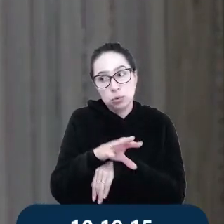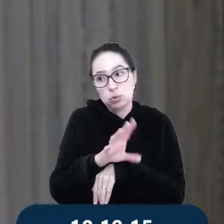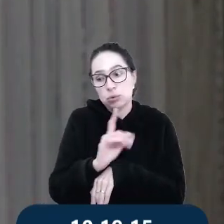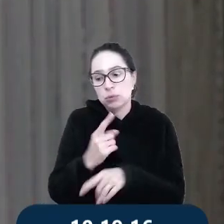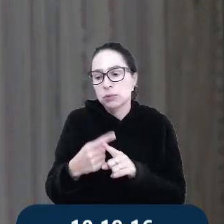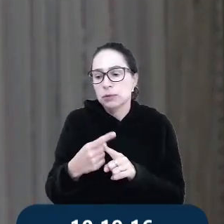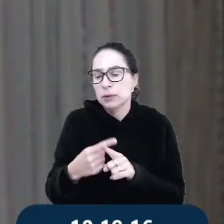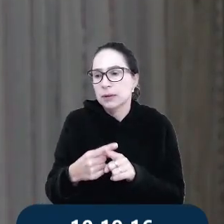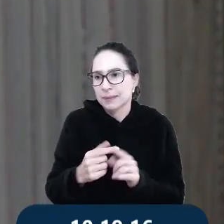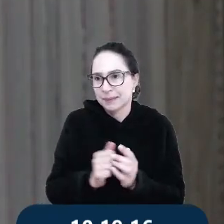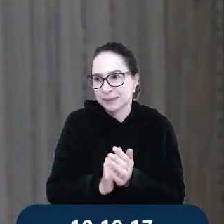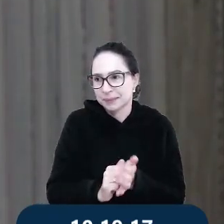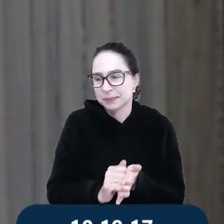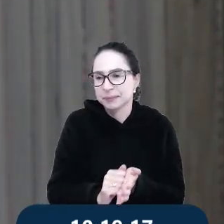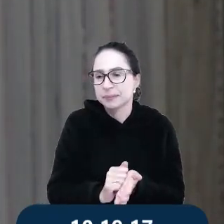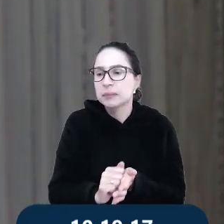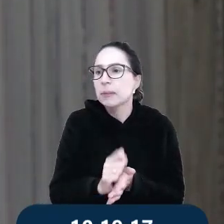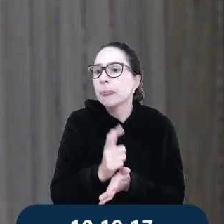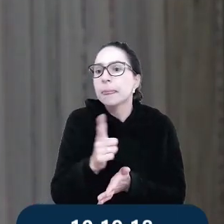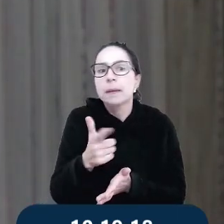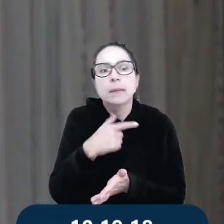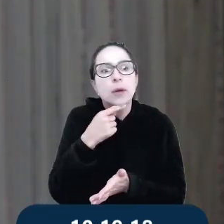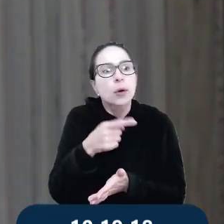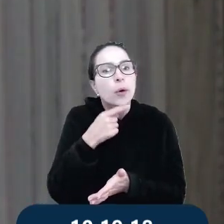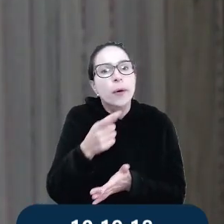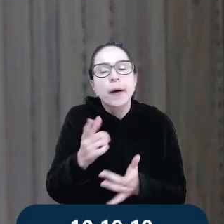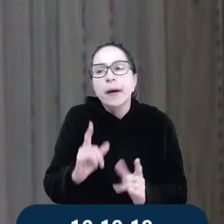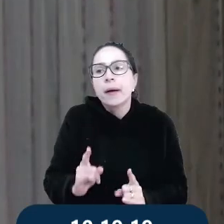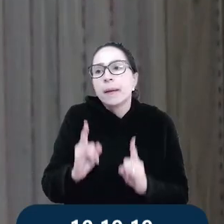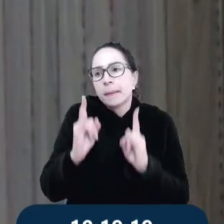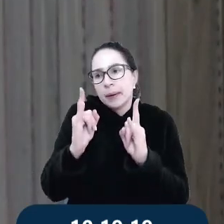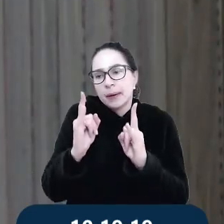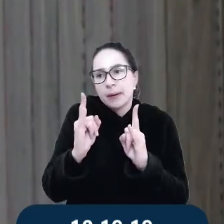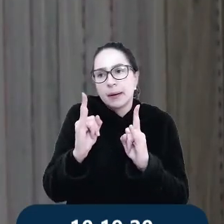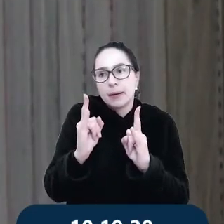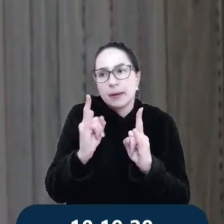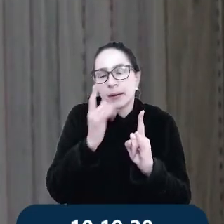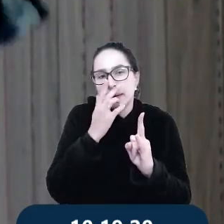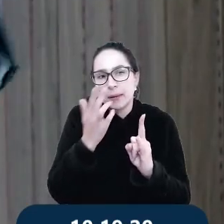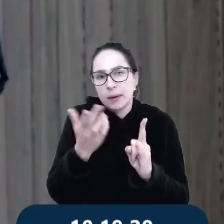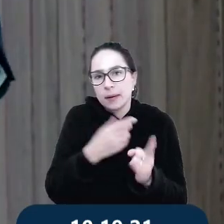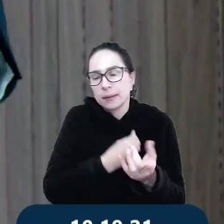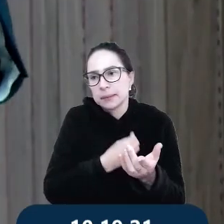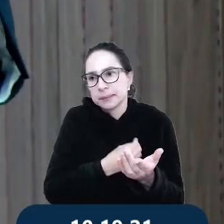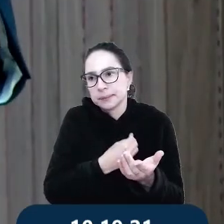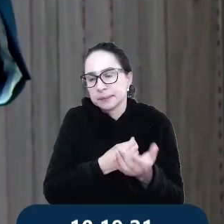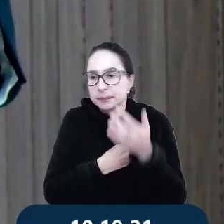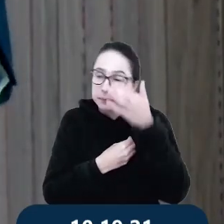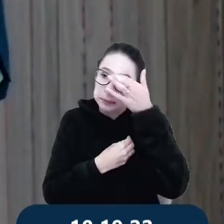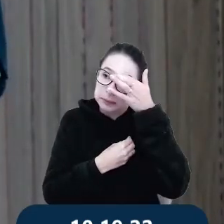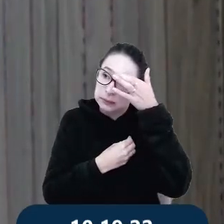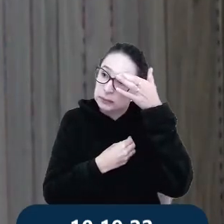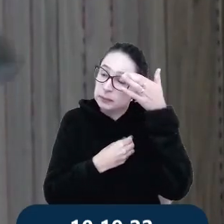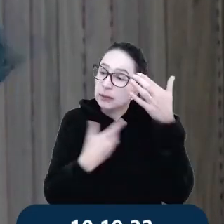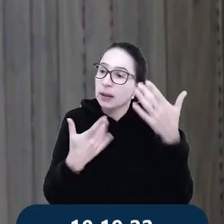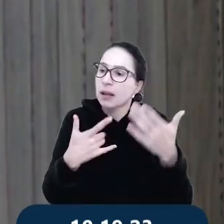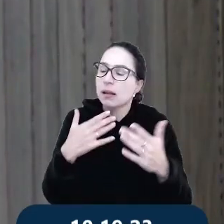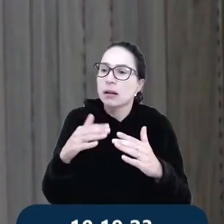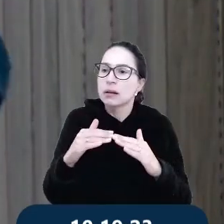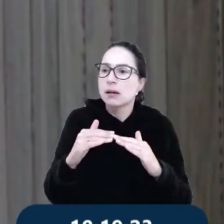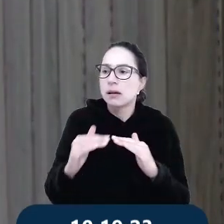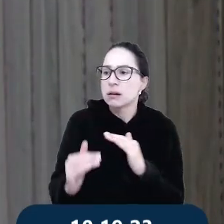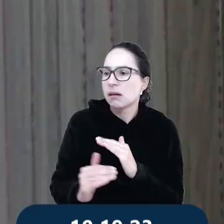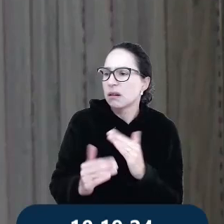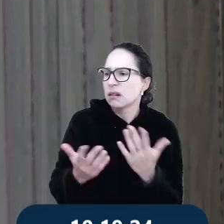um prédio daquela forma, onde ele fica vulnerável, né, na